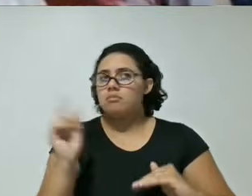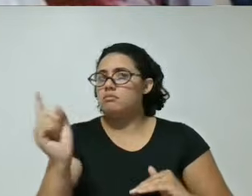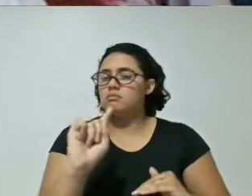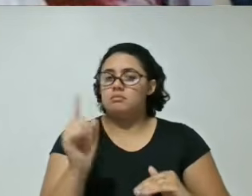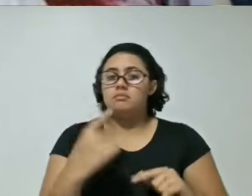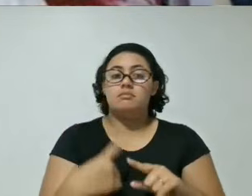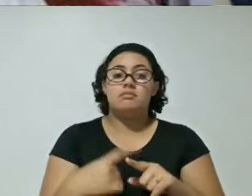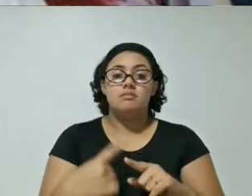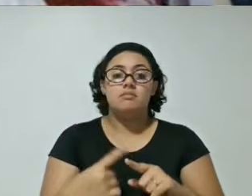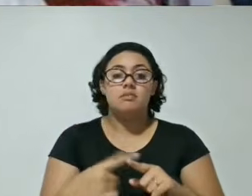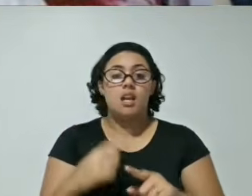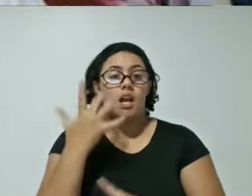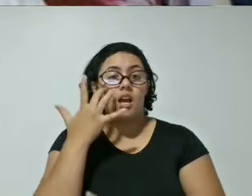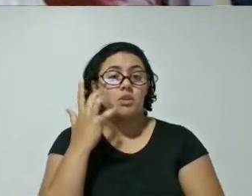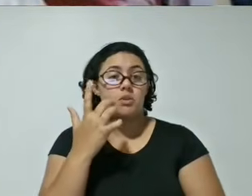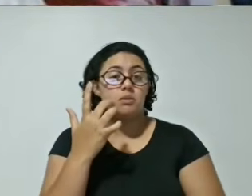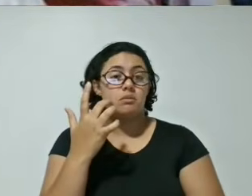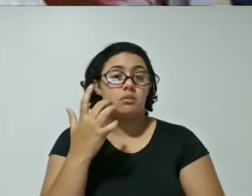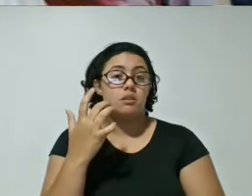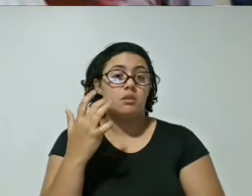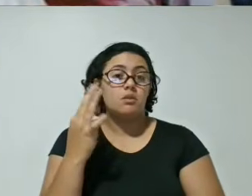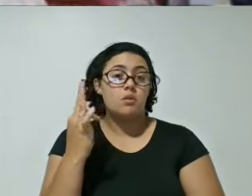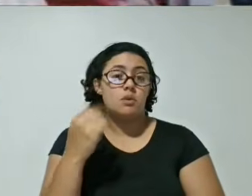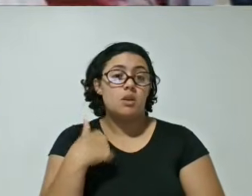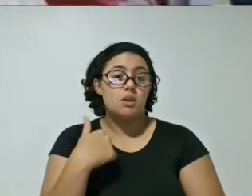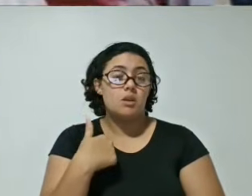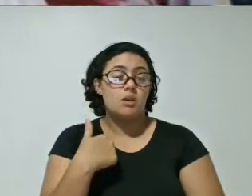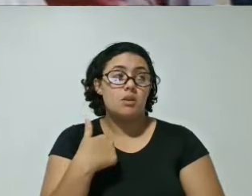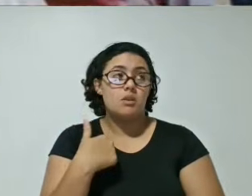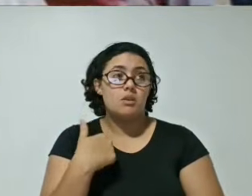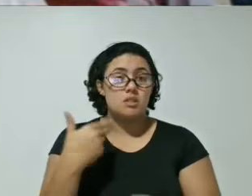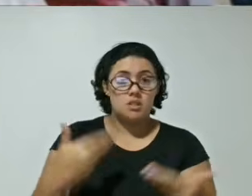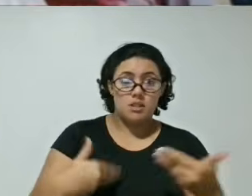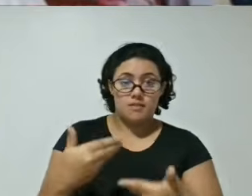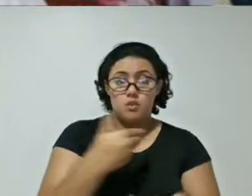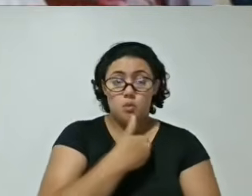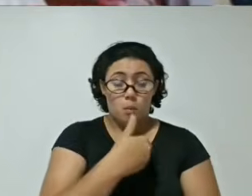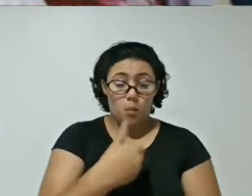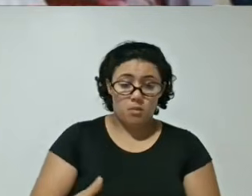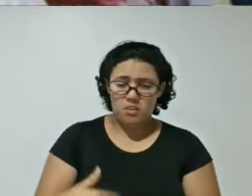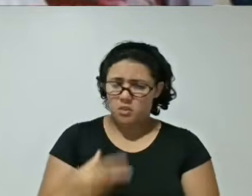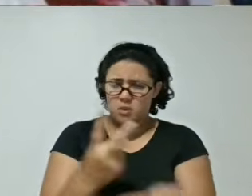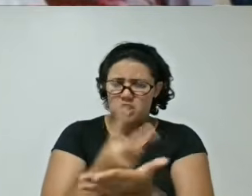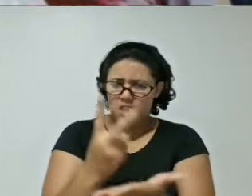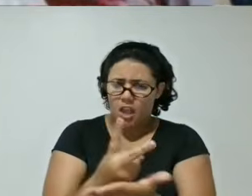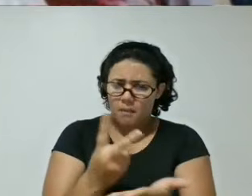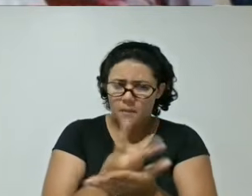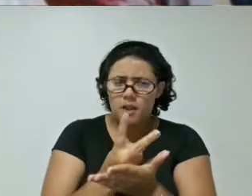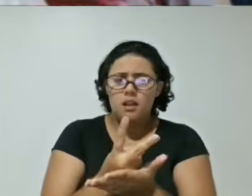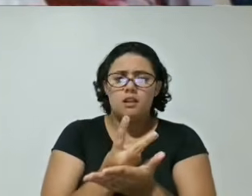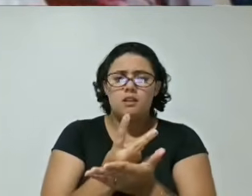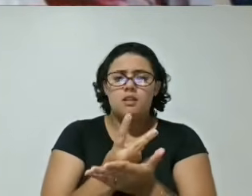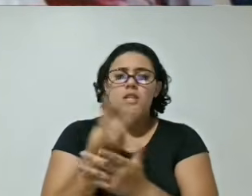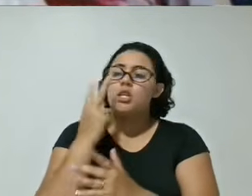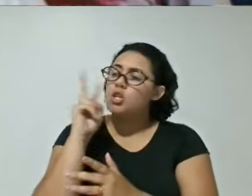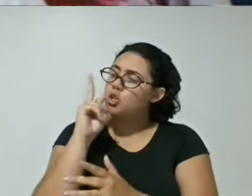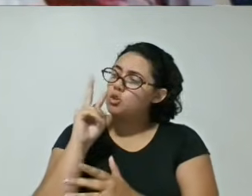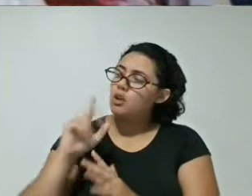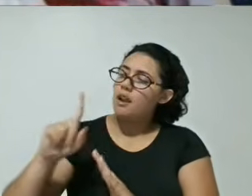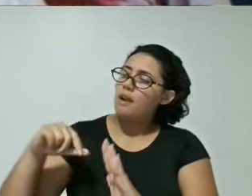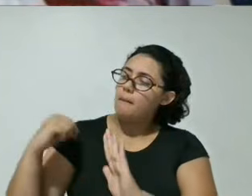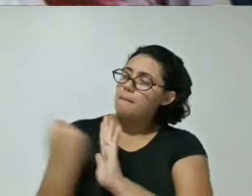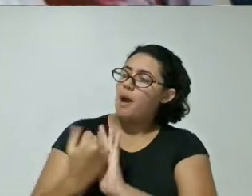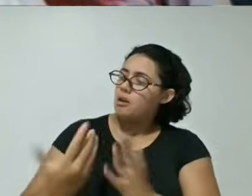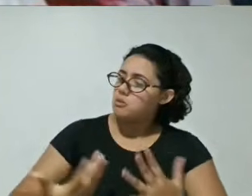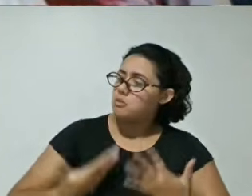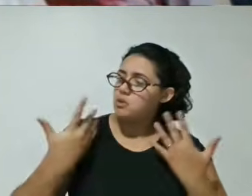que enquanto eu estiver no serviço público, a história da Ieda Carvalho vai ser sempre a minha motivação